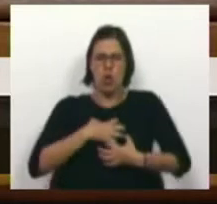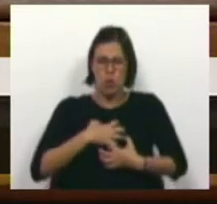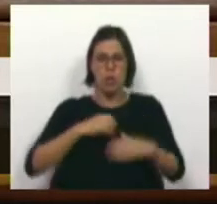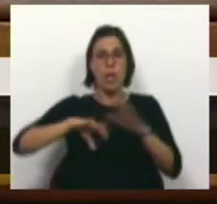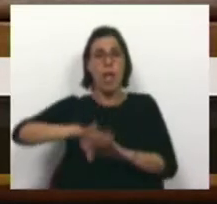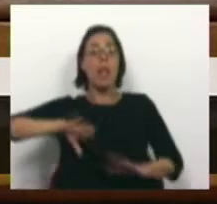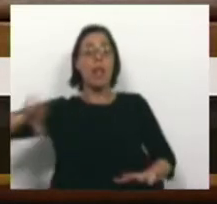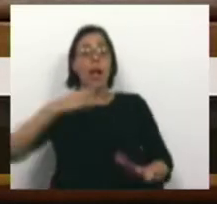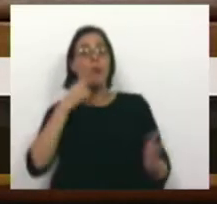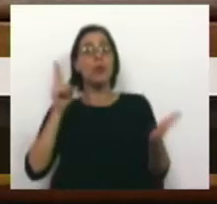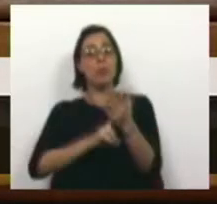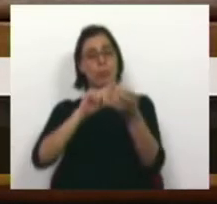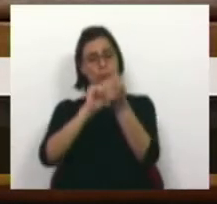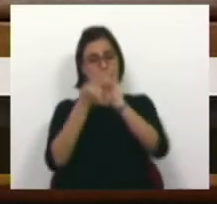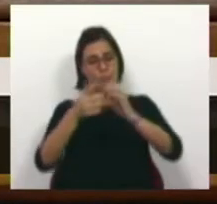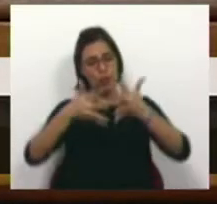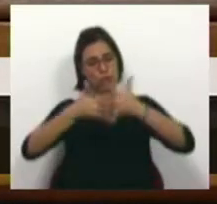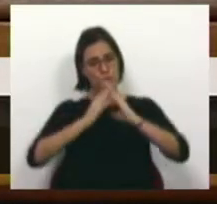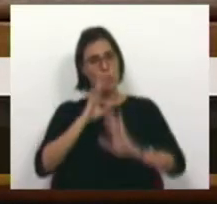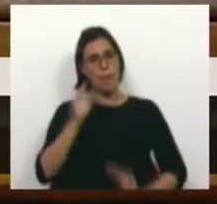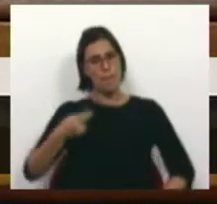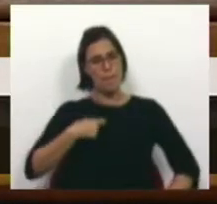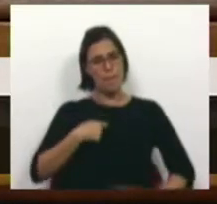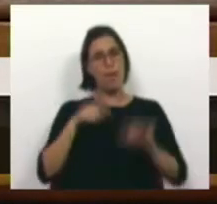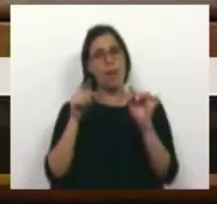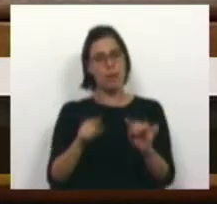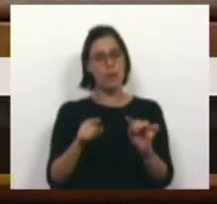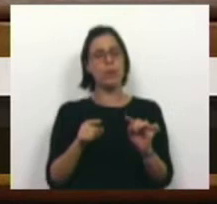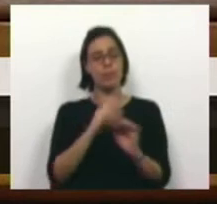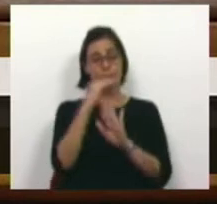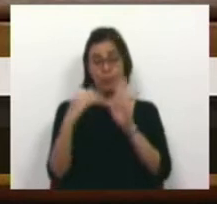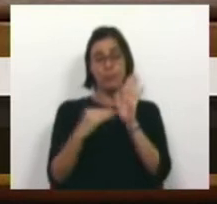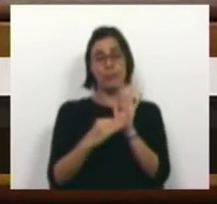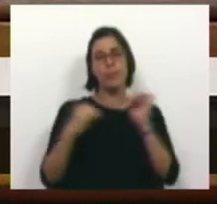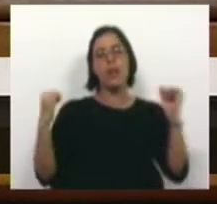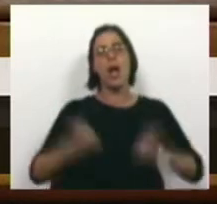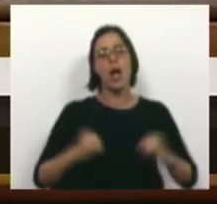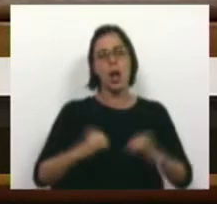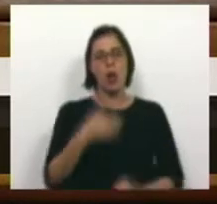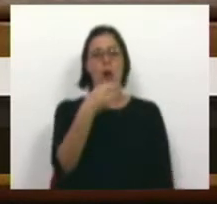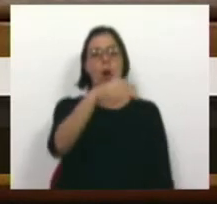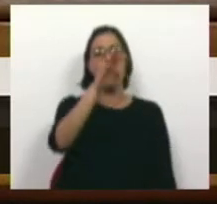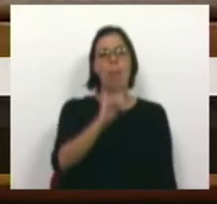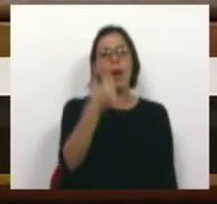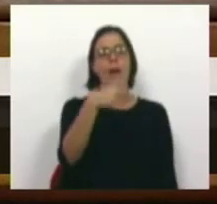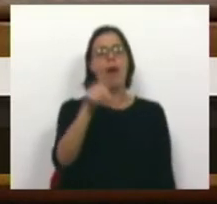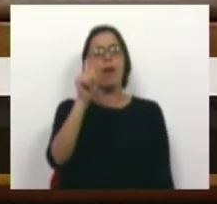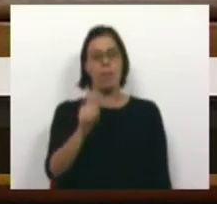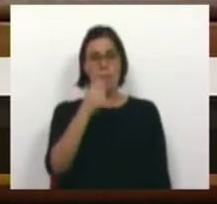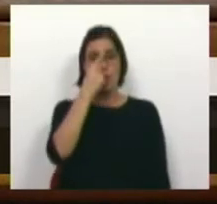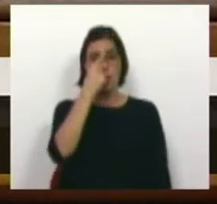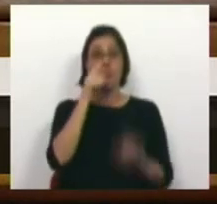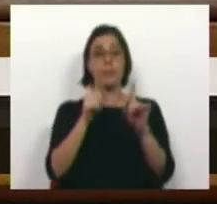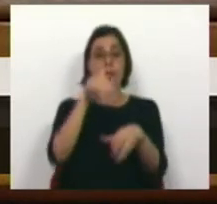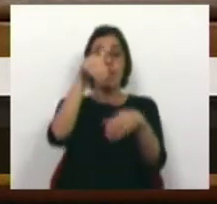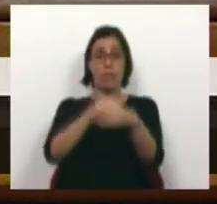direita, a verdadeira reforma estrutural nas pensões foi inscrita no acordo entre o Partido Socialista e o Bloco de Esquerda e